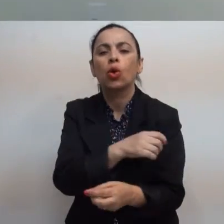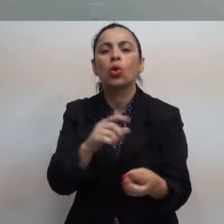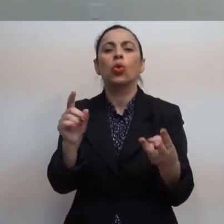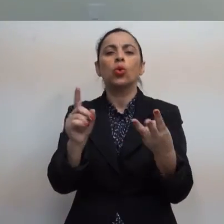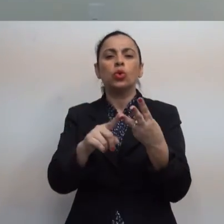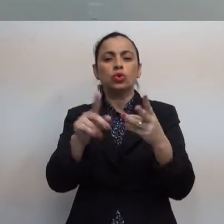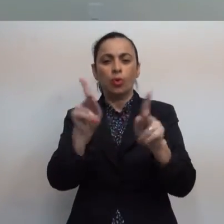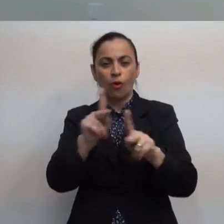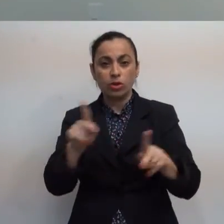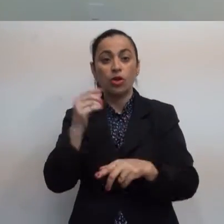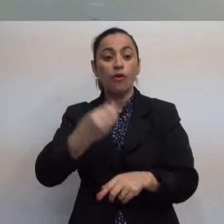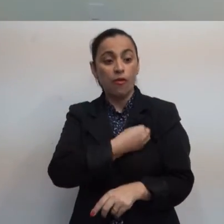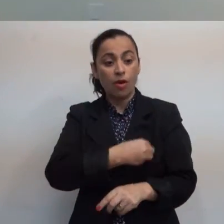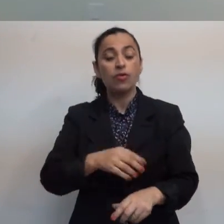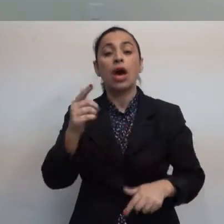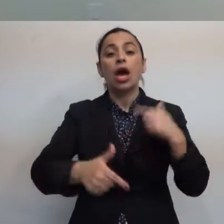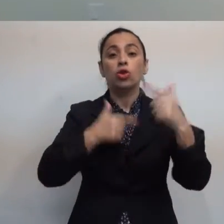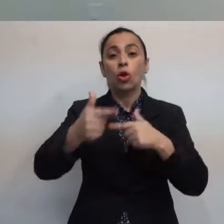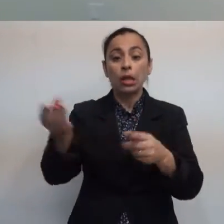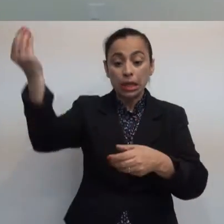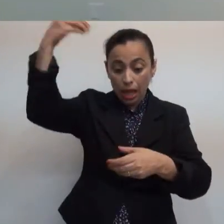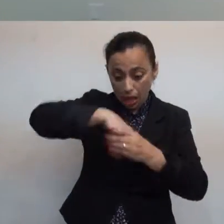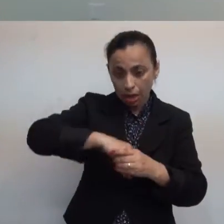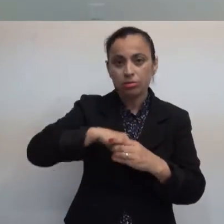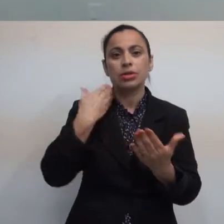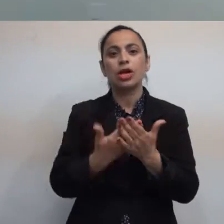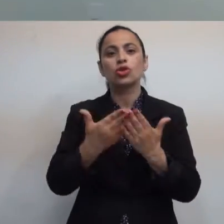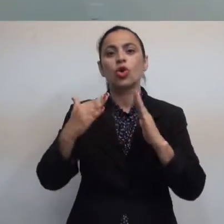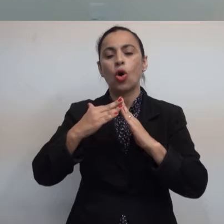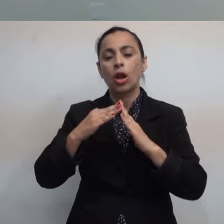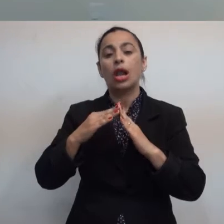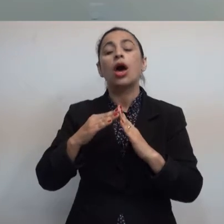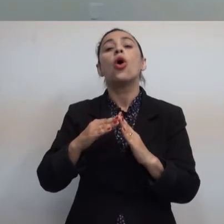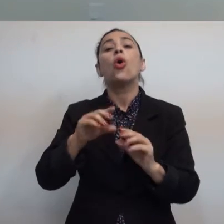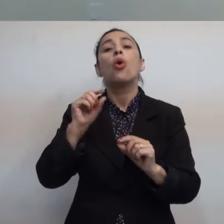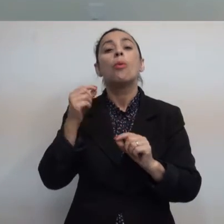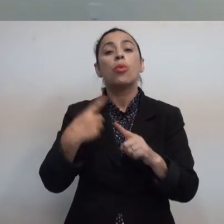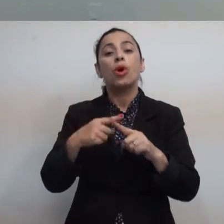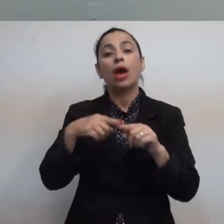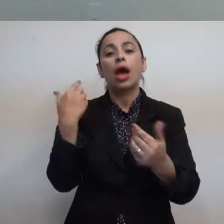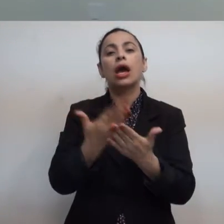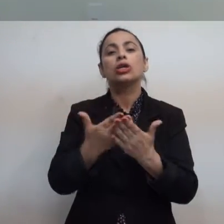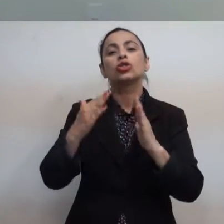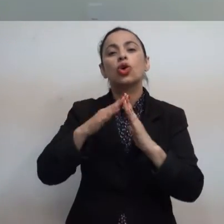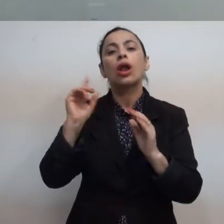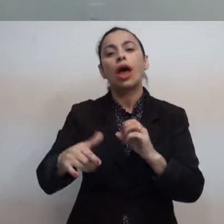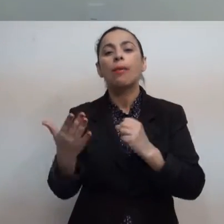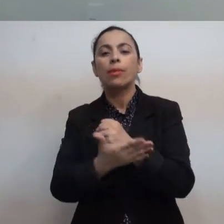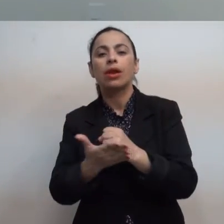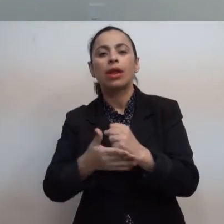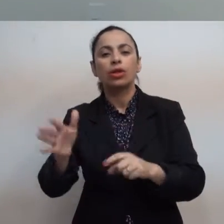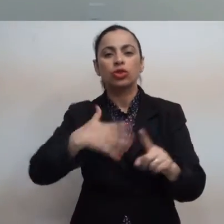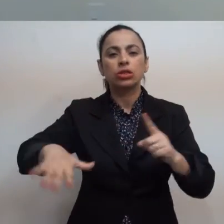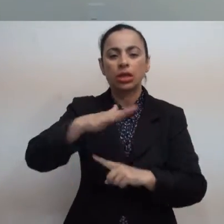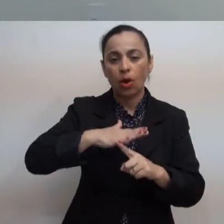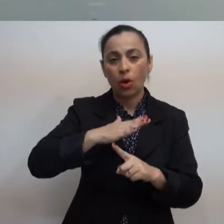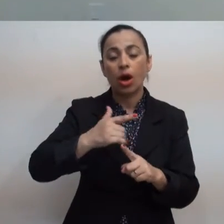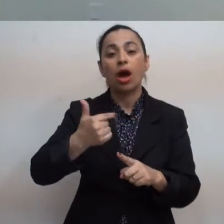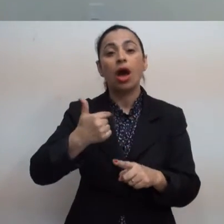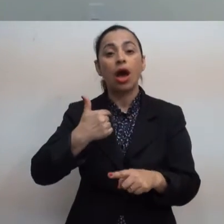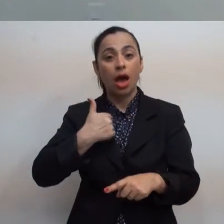aonde alunos e professores vivem e atuam para dentro da escola, porque a escola é um desses